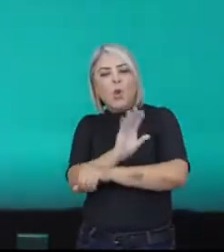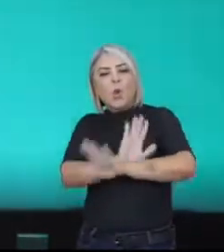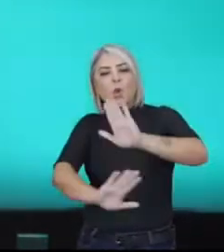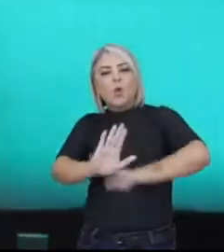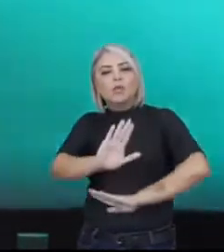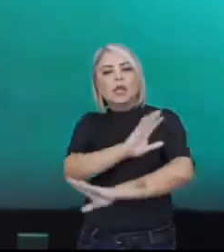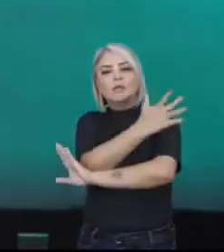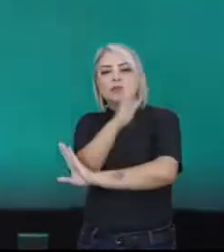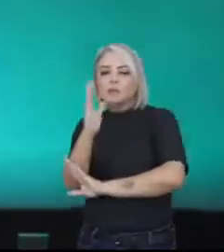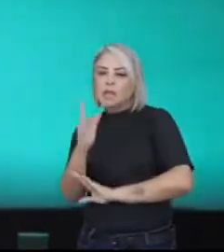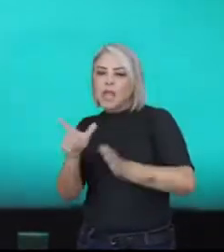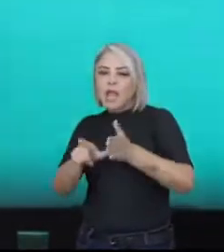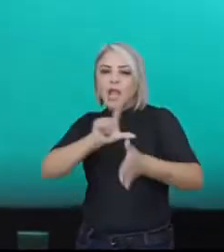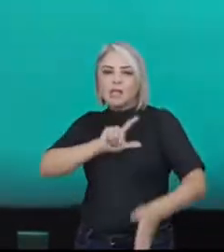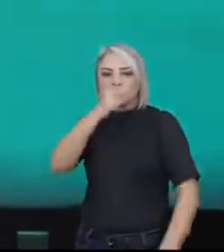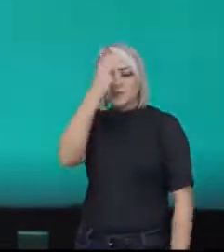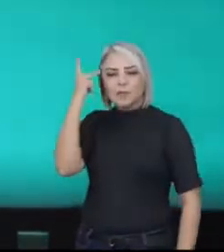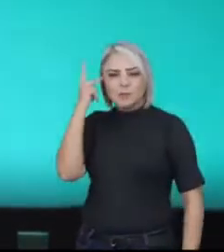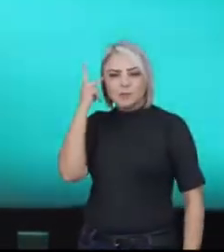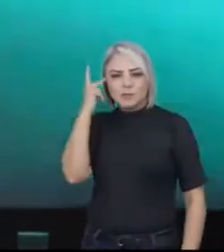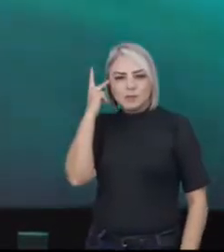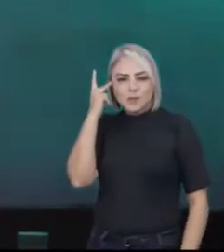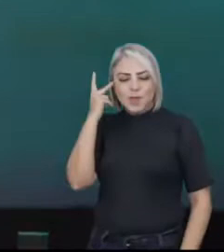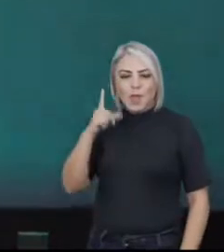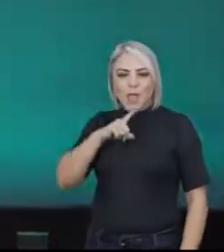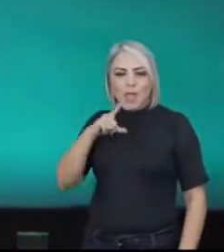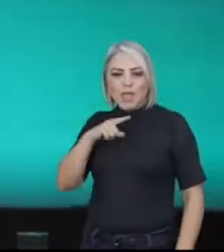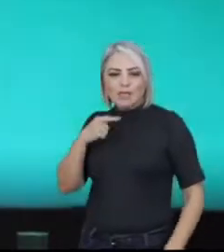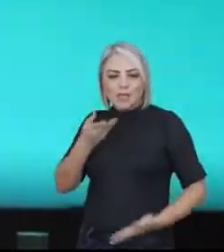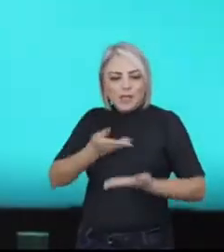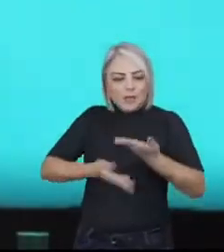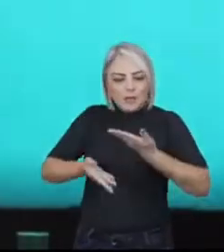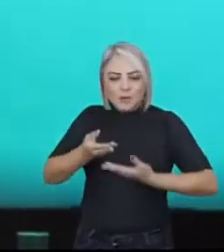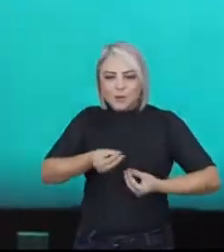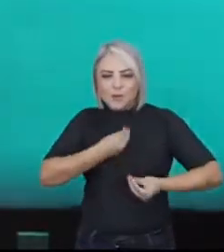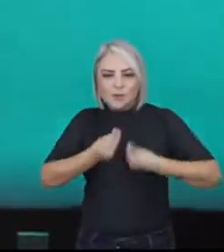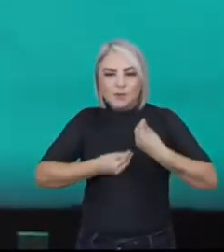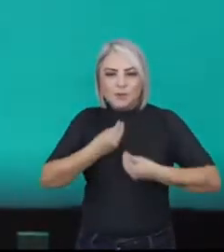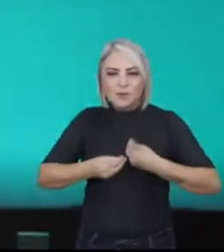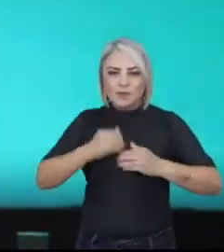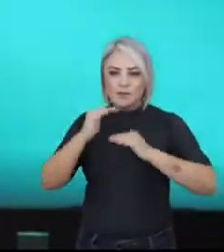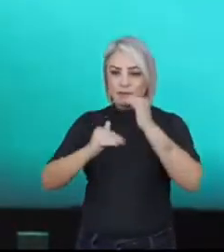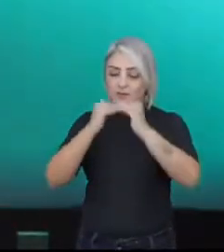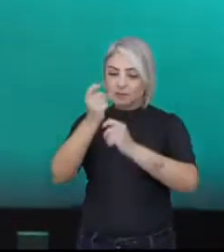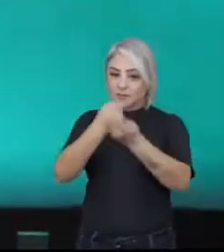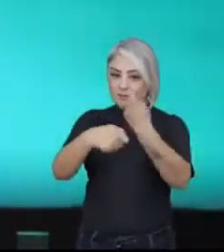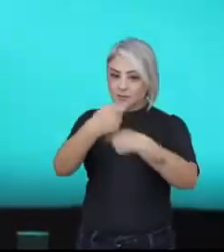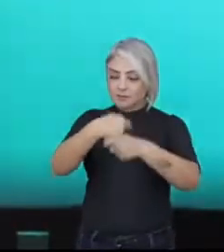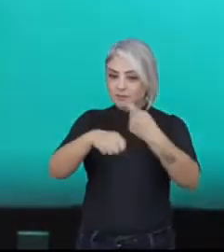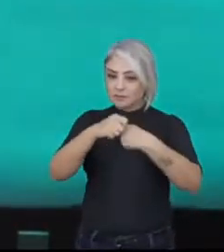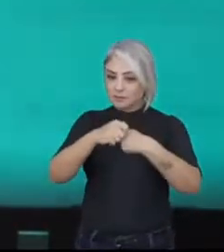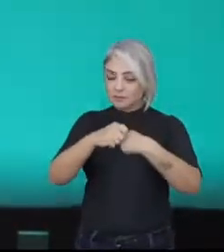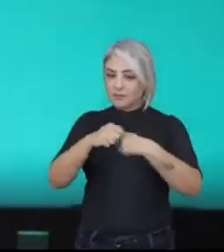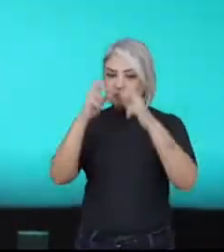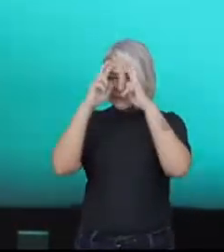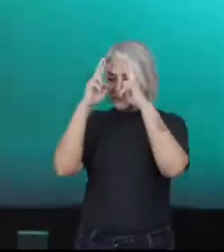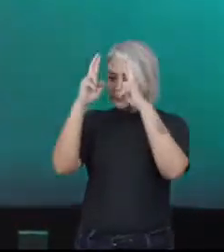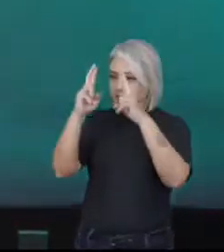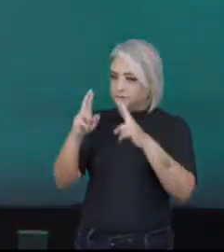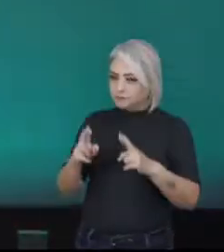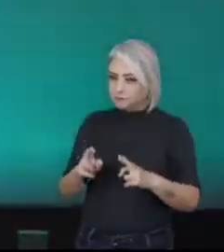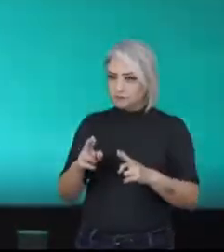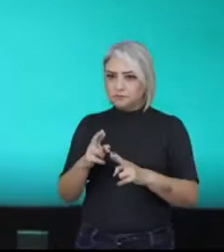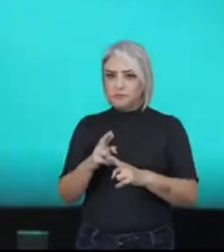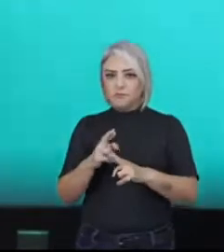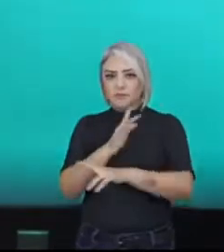das pessoas. É buscar a convivência pacífica entre o desenvolvimento econômico e o respeito à flora, à